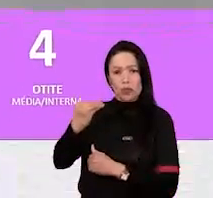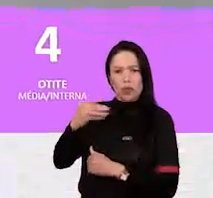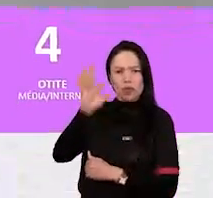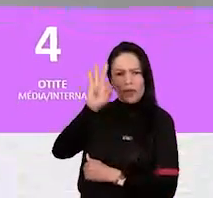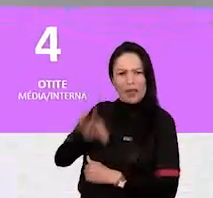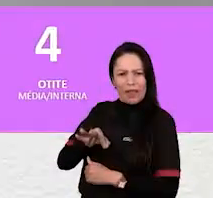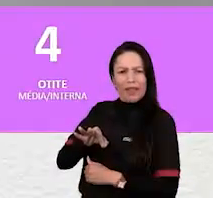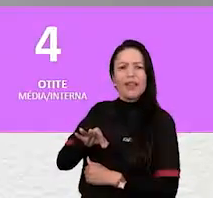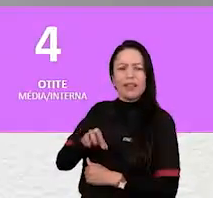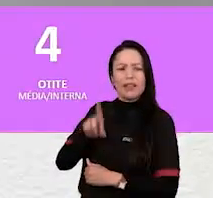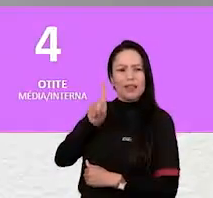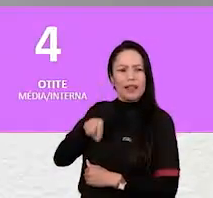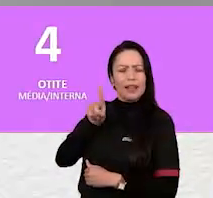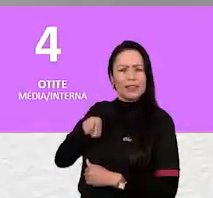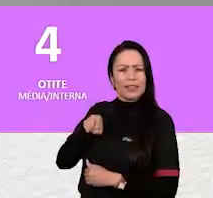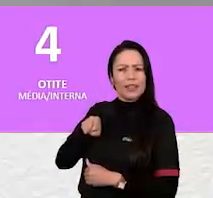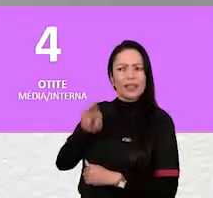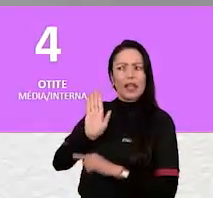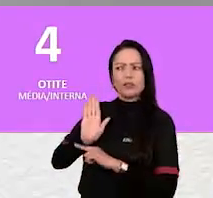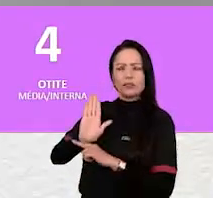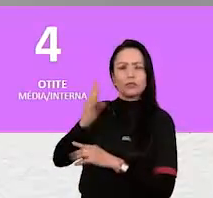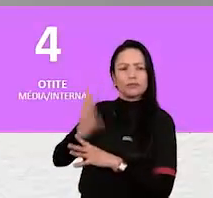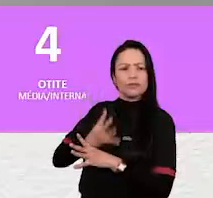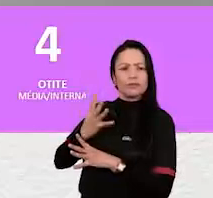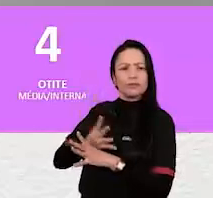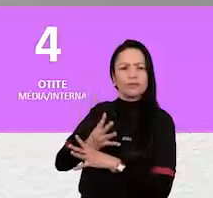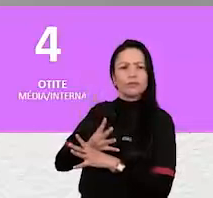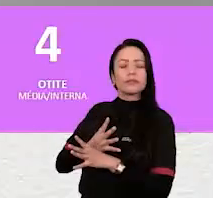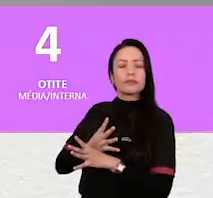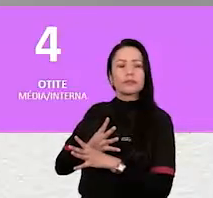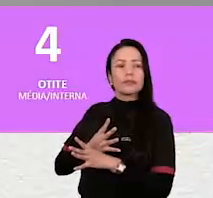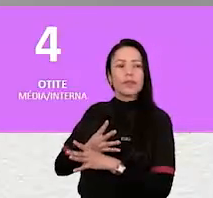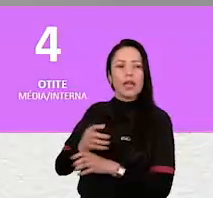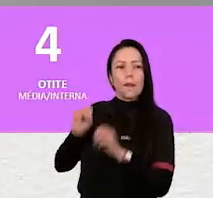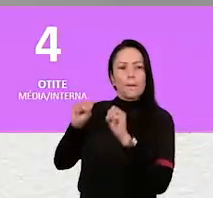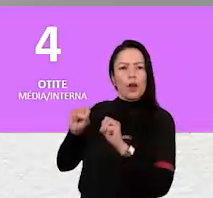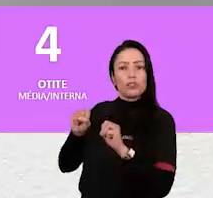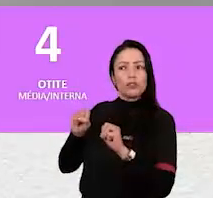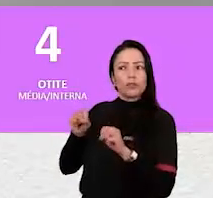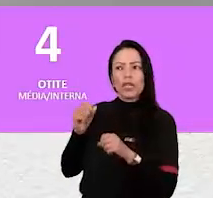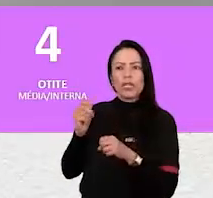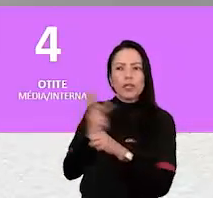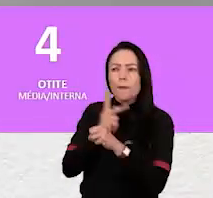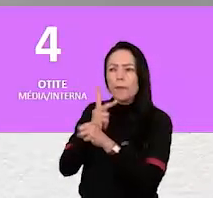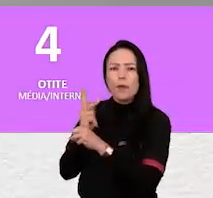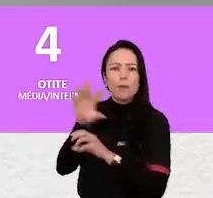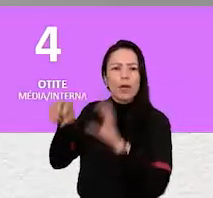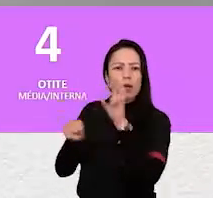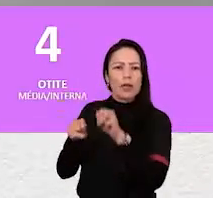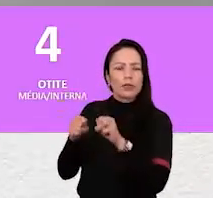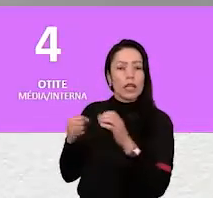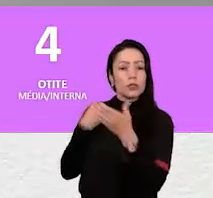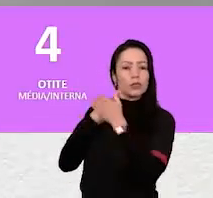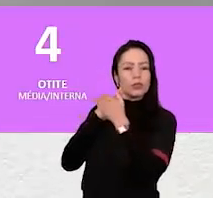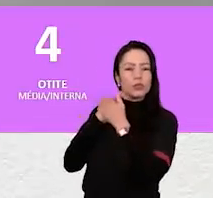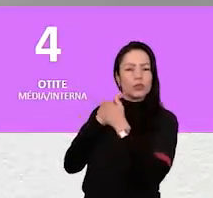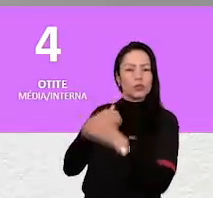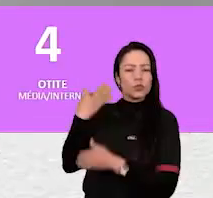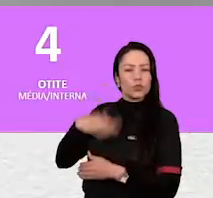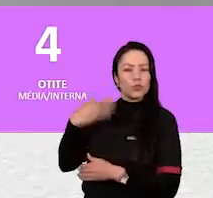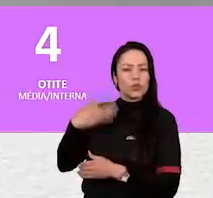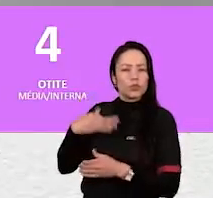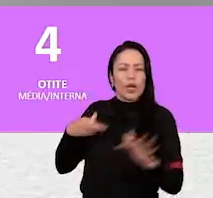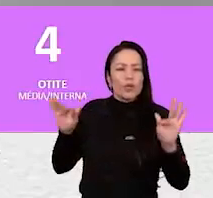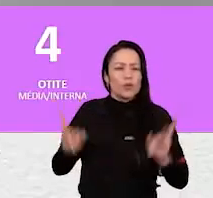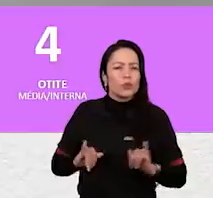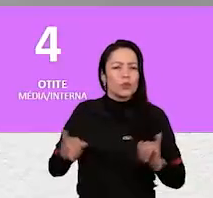com seleção genética, muita interferência do ser humano, mas será que por eles serem predadores, eles escondem a dor? Porque a gente vê às vezes que